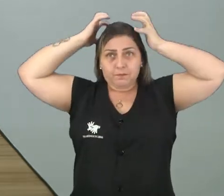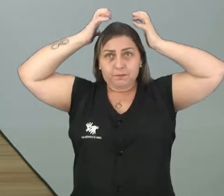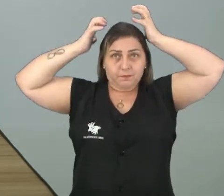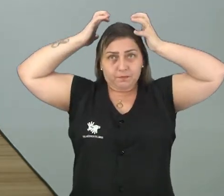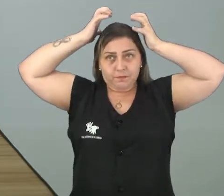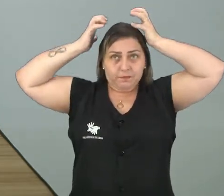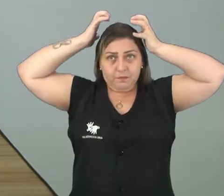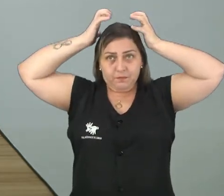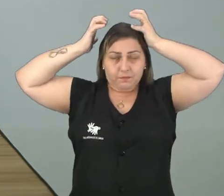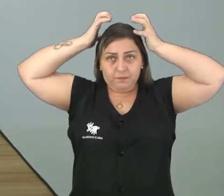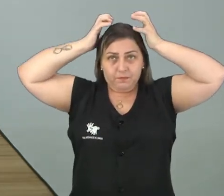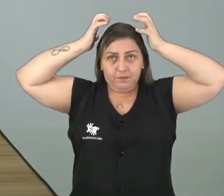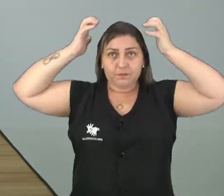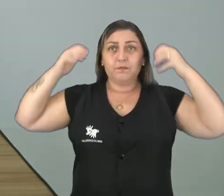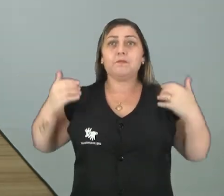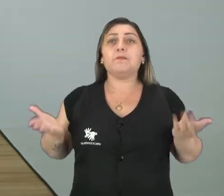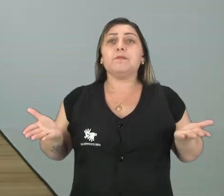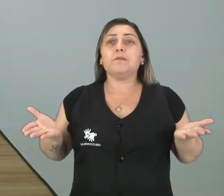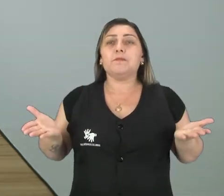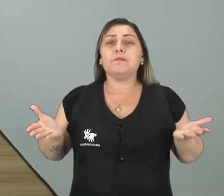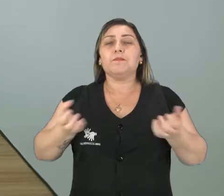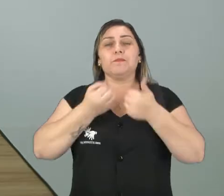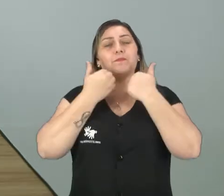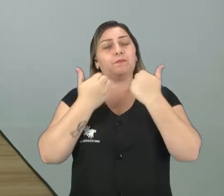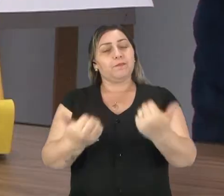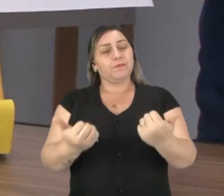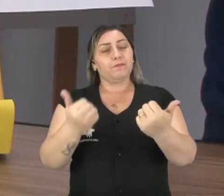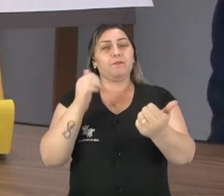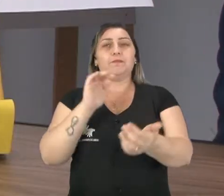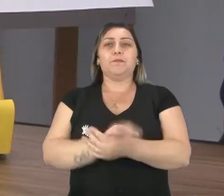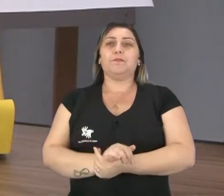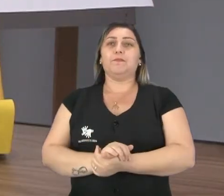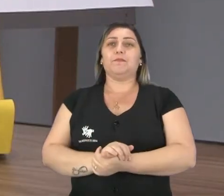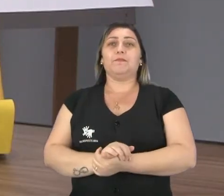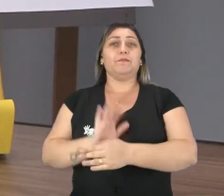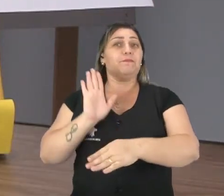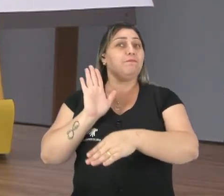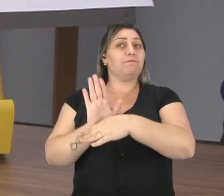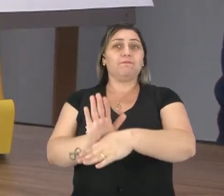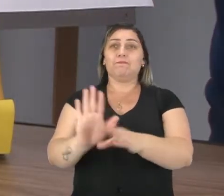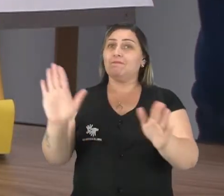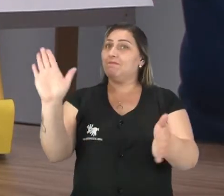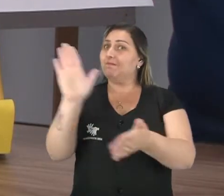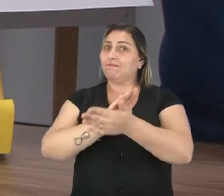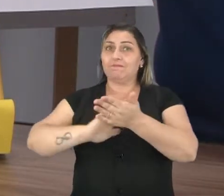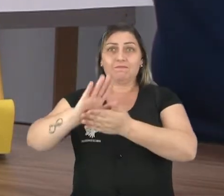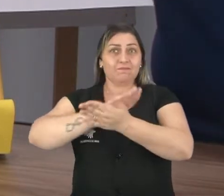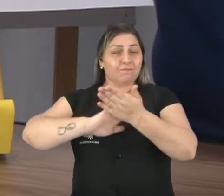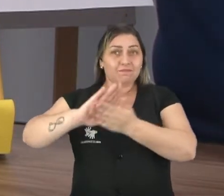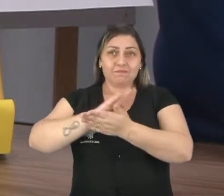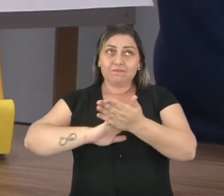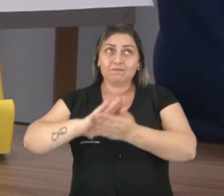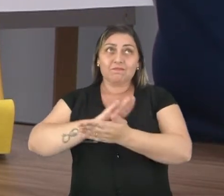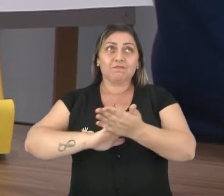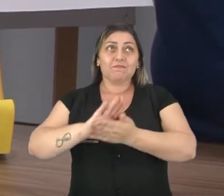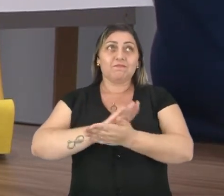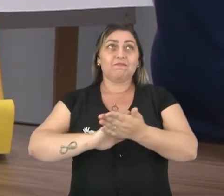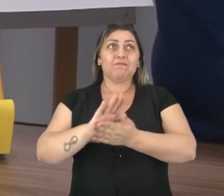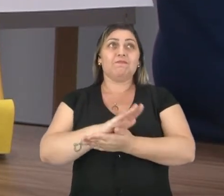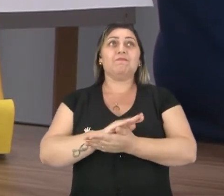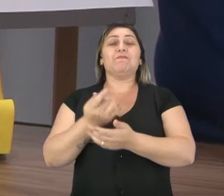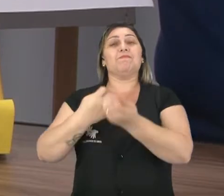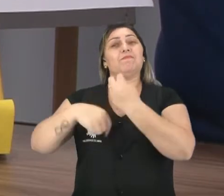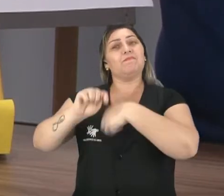corpo e o cabelo. Muito bem, esta é uma ação que não ajuda